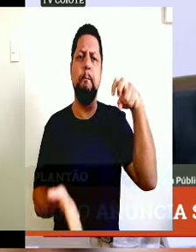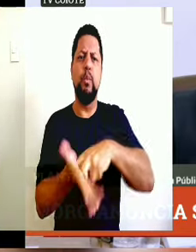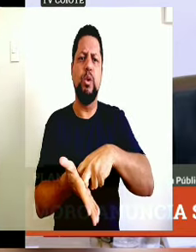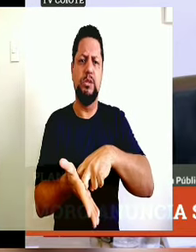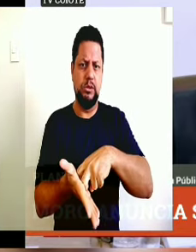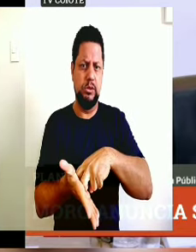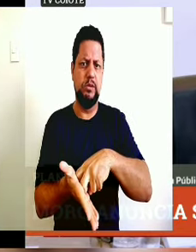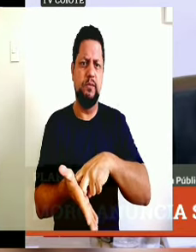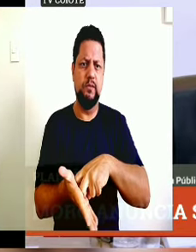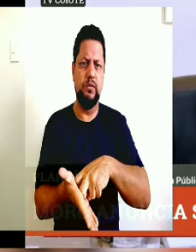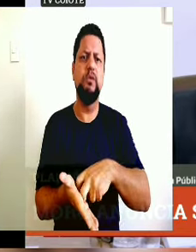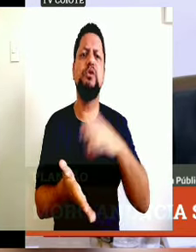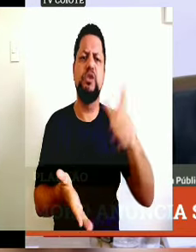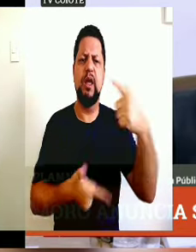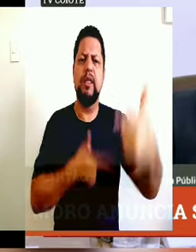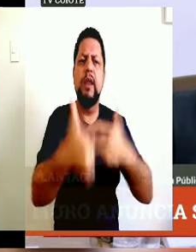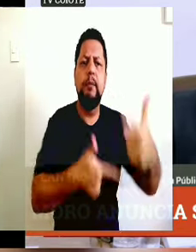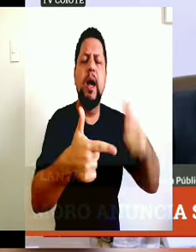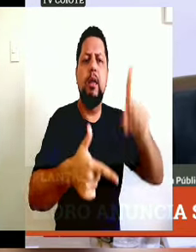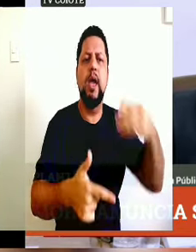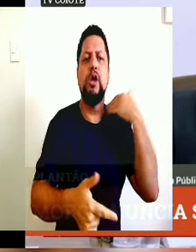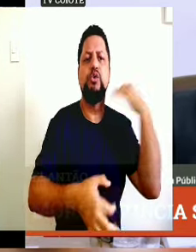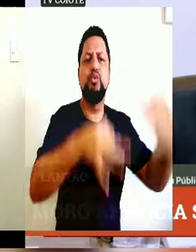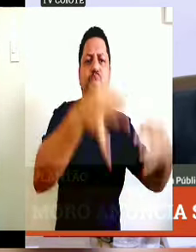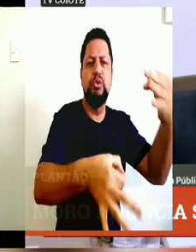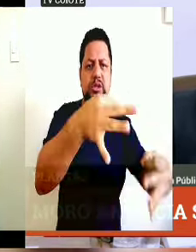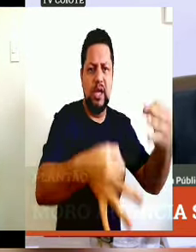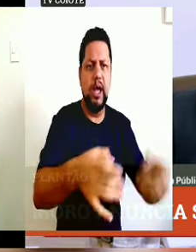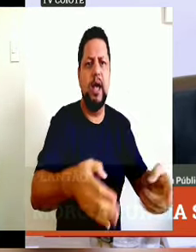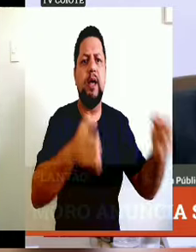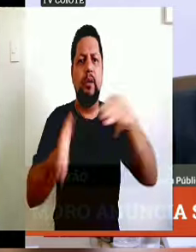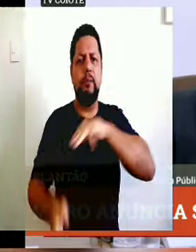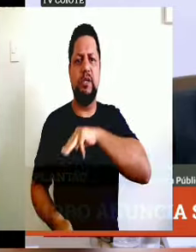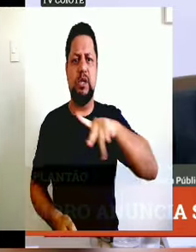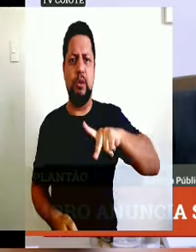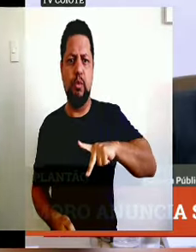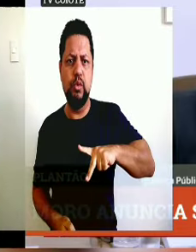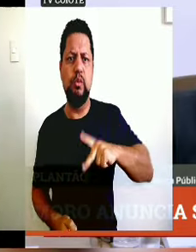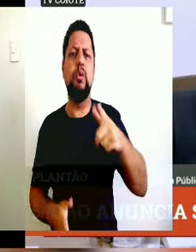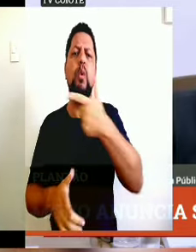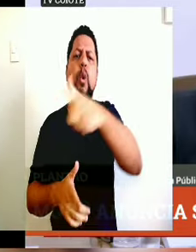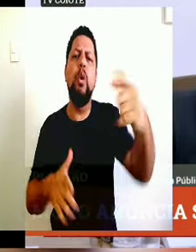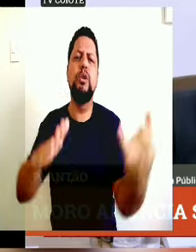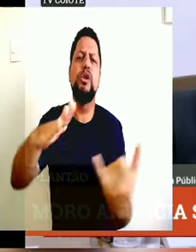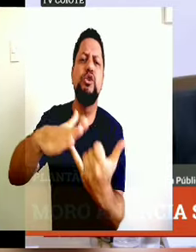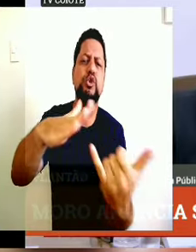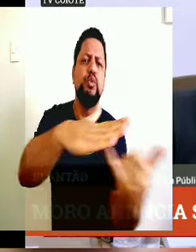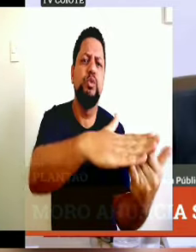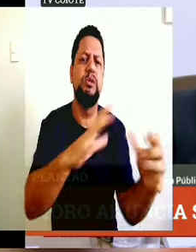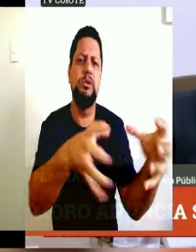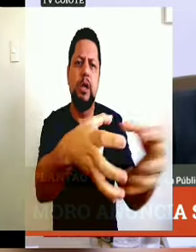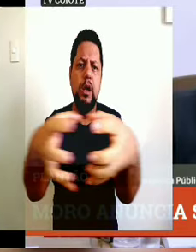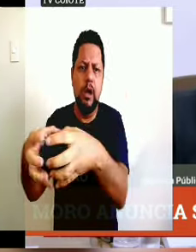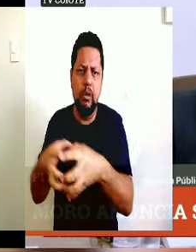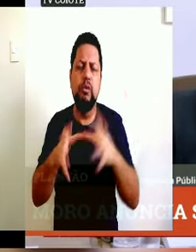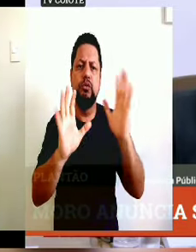do Judiciário, do Ministério Público, de outros órgãos e na parte da